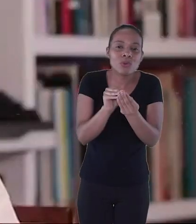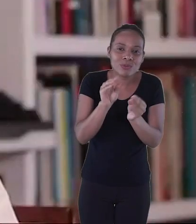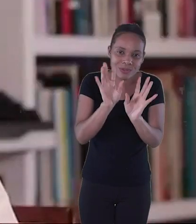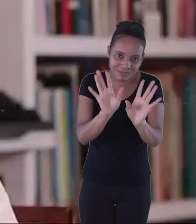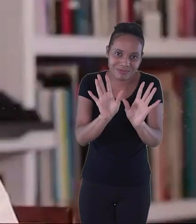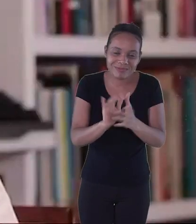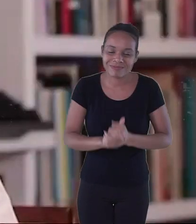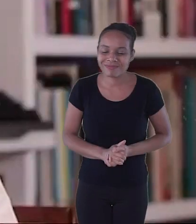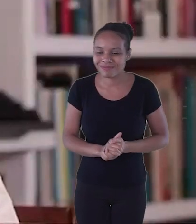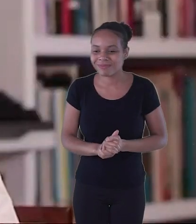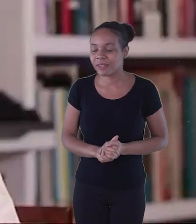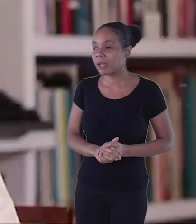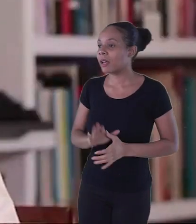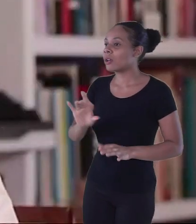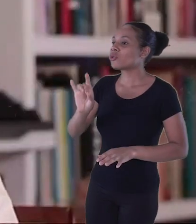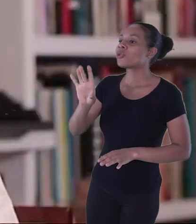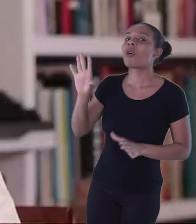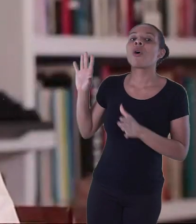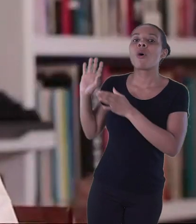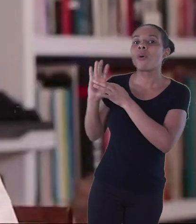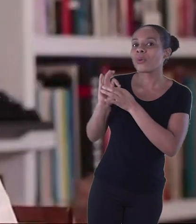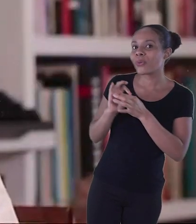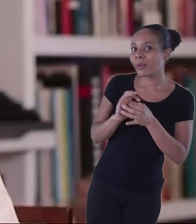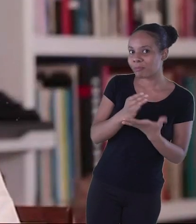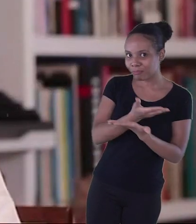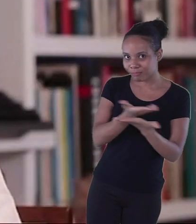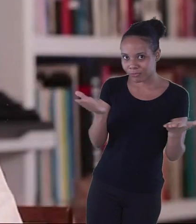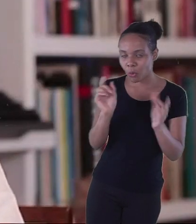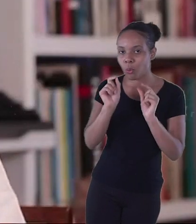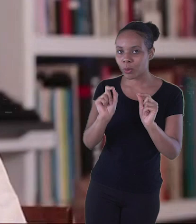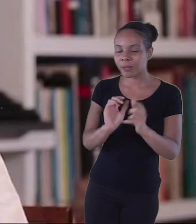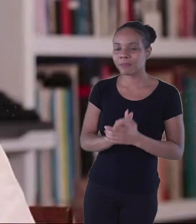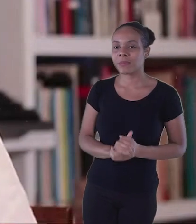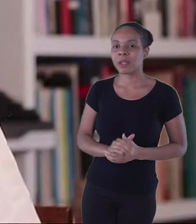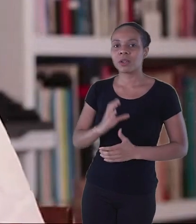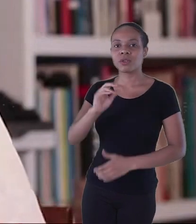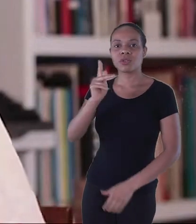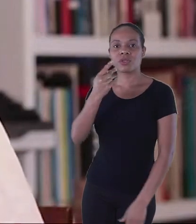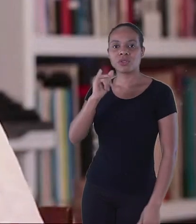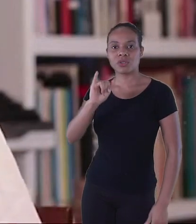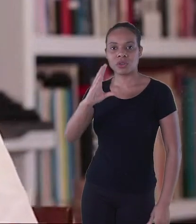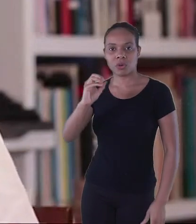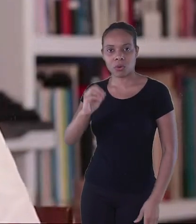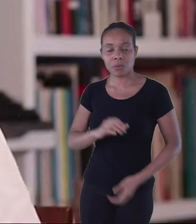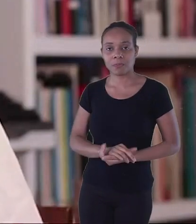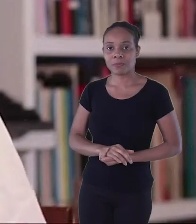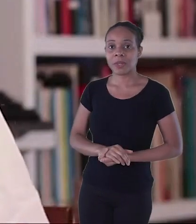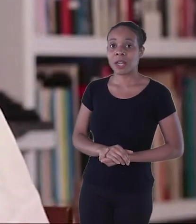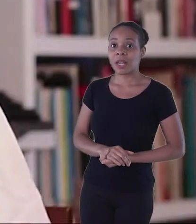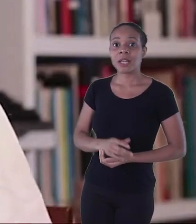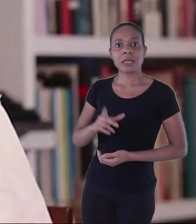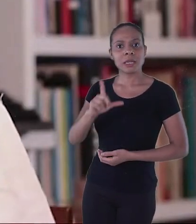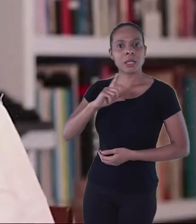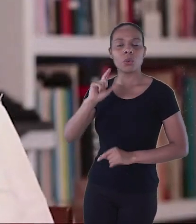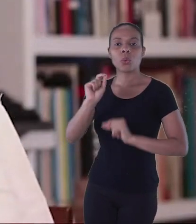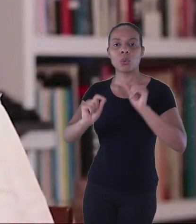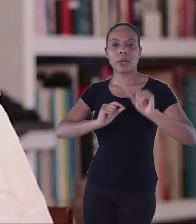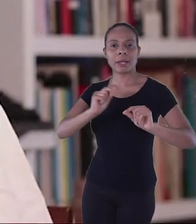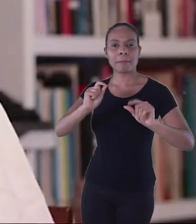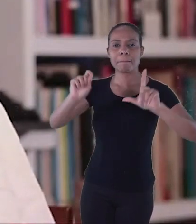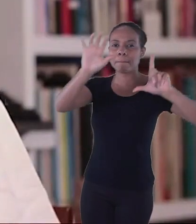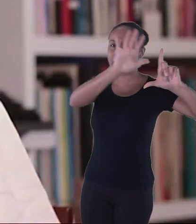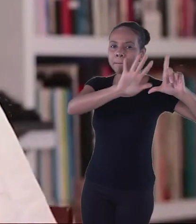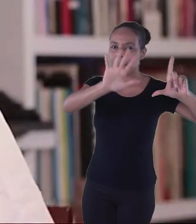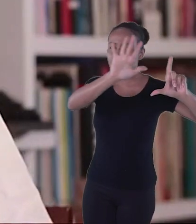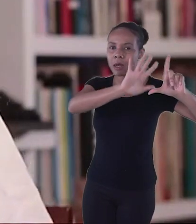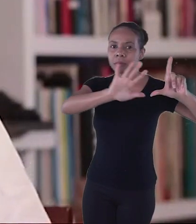isso. O Chico Rei, por exemplo, né, eu li já, ele tem uma imagem iconográfica histórica